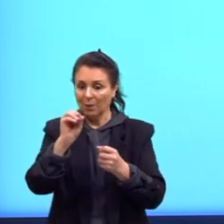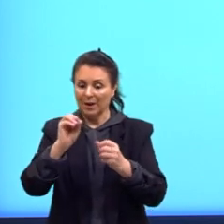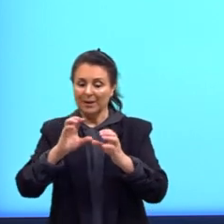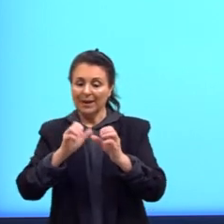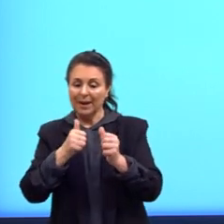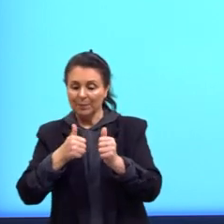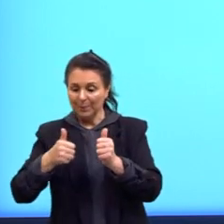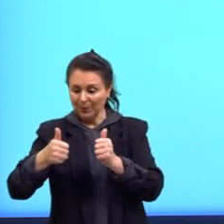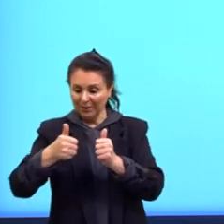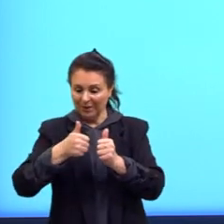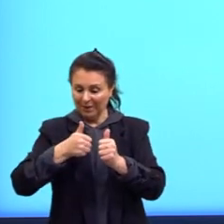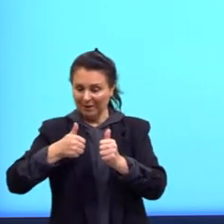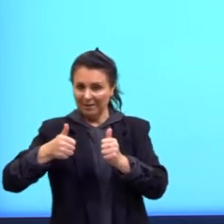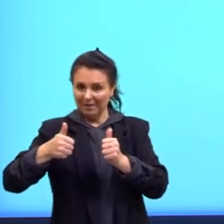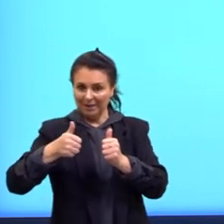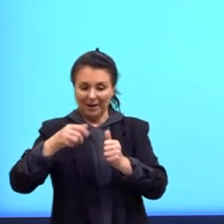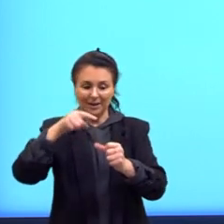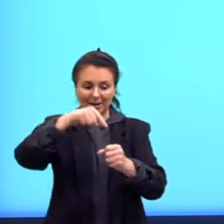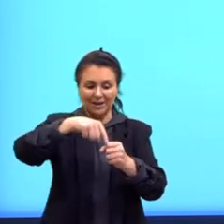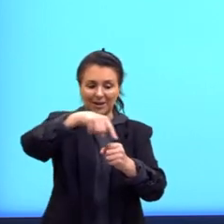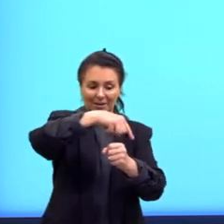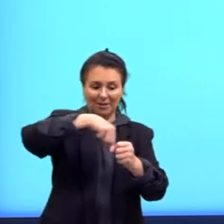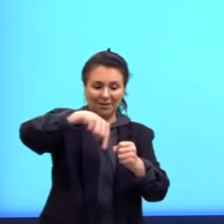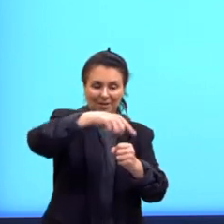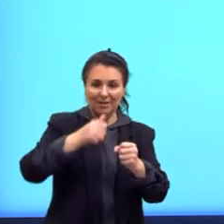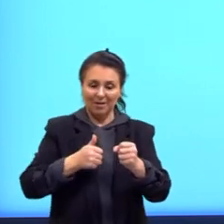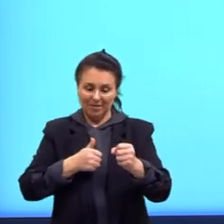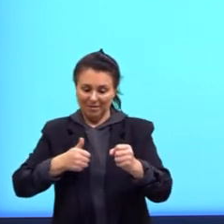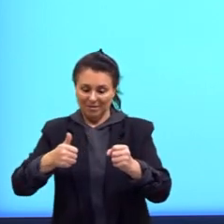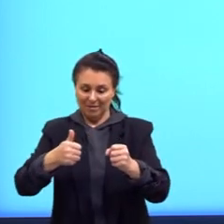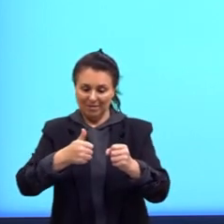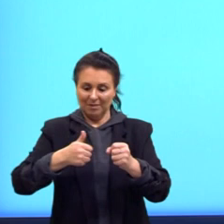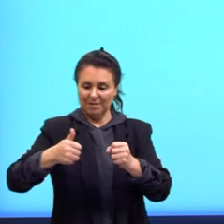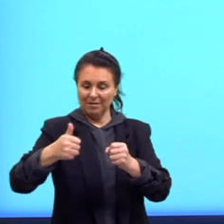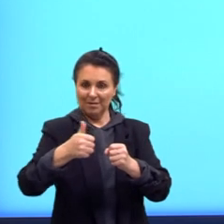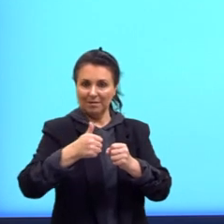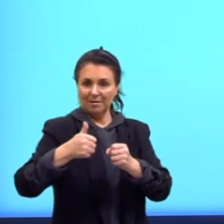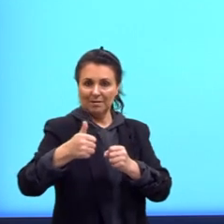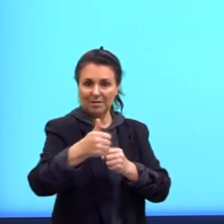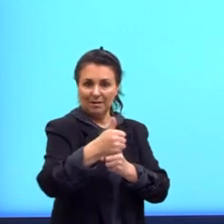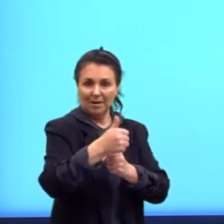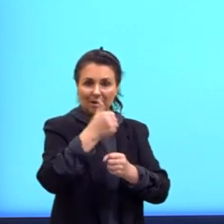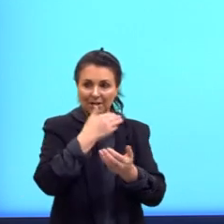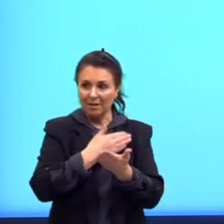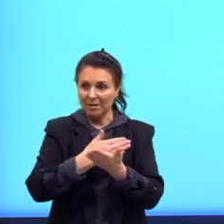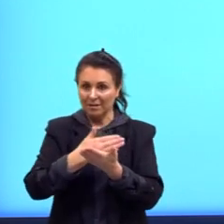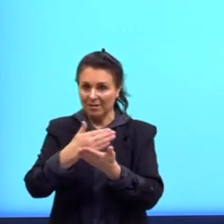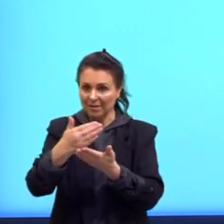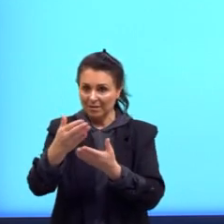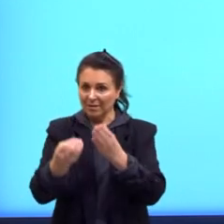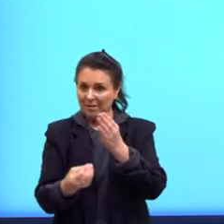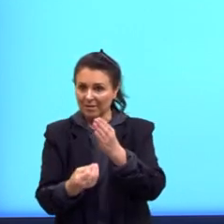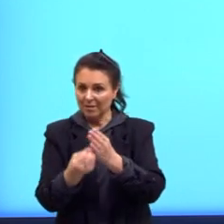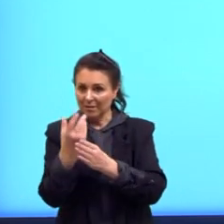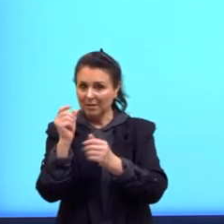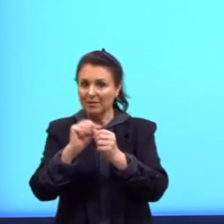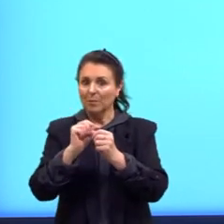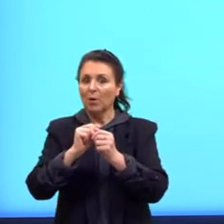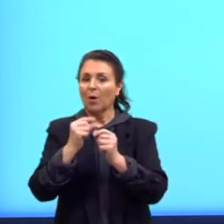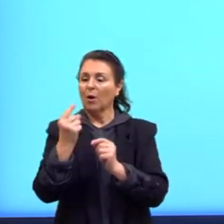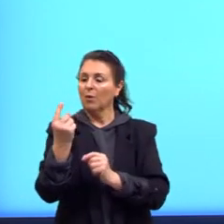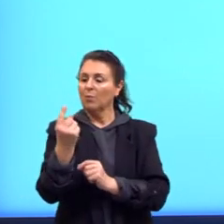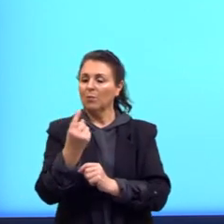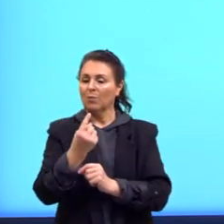simetria rotacional ela pode conheci dir com a própria figura original quando nós completamos uma